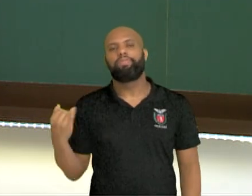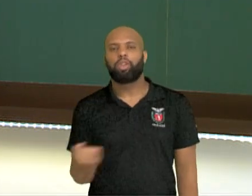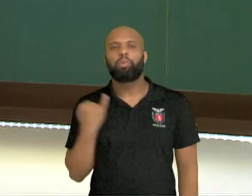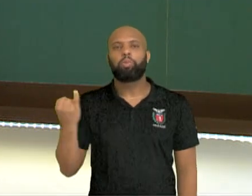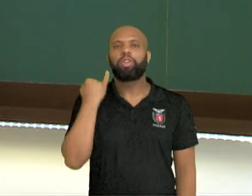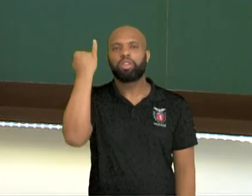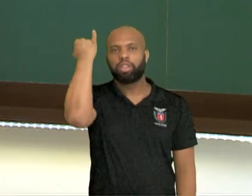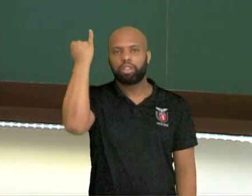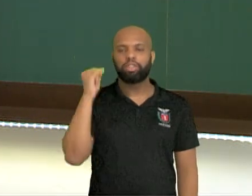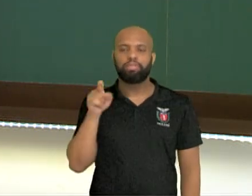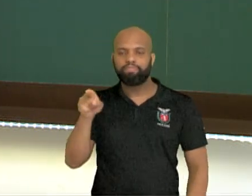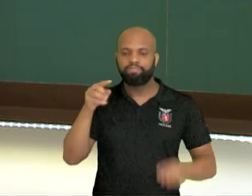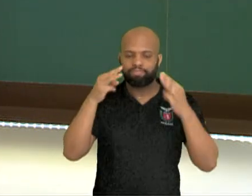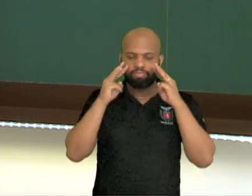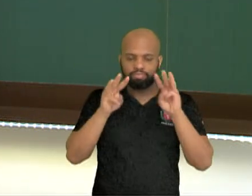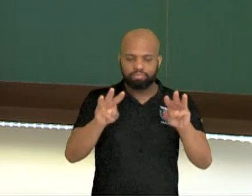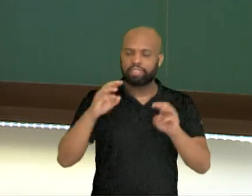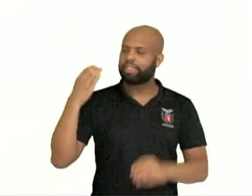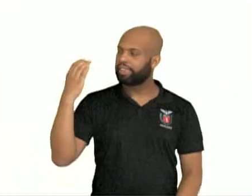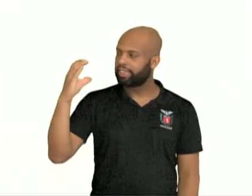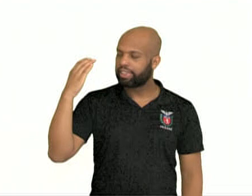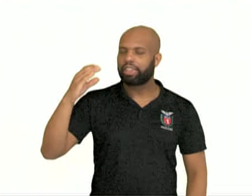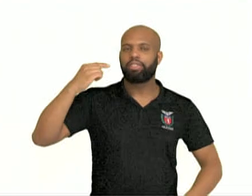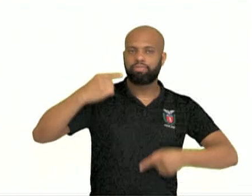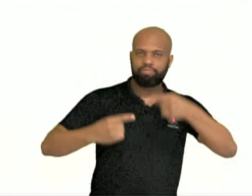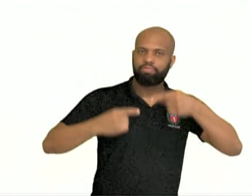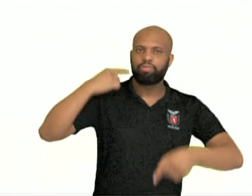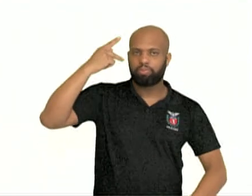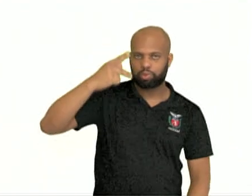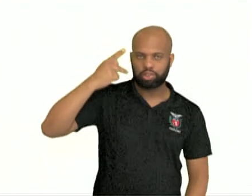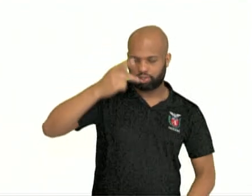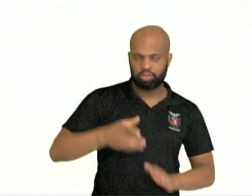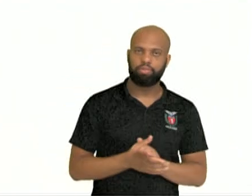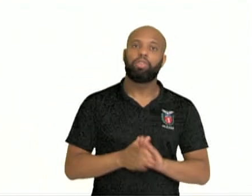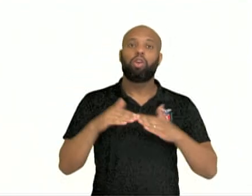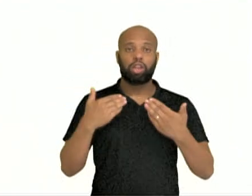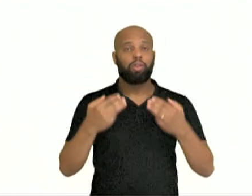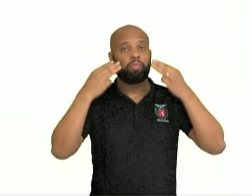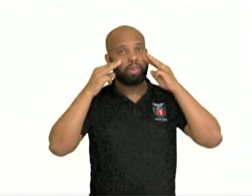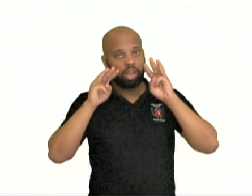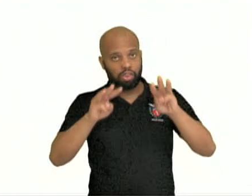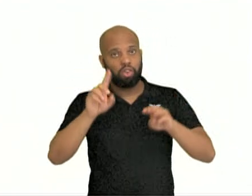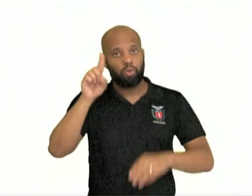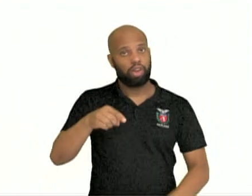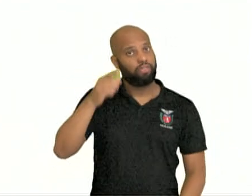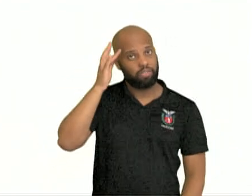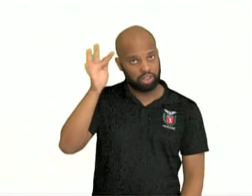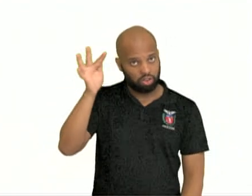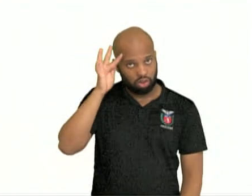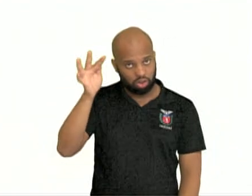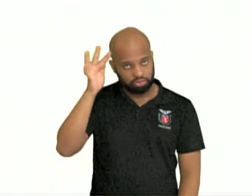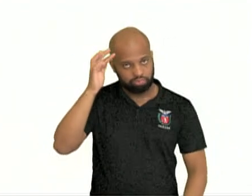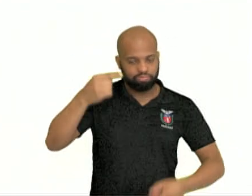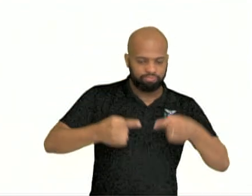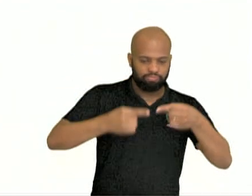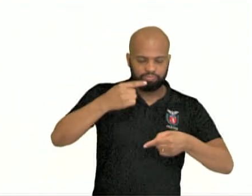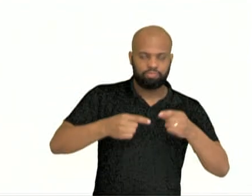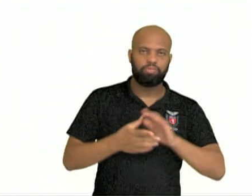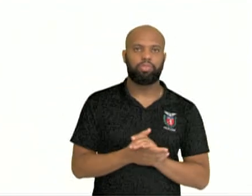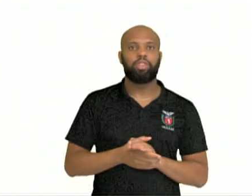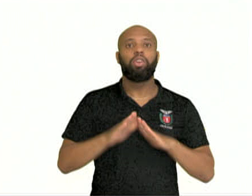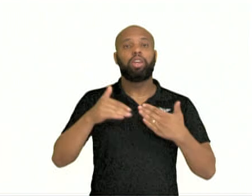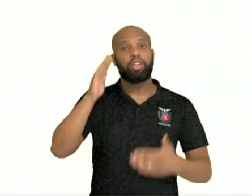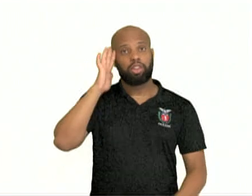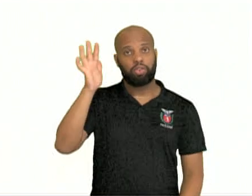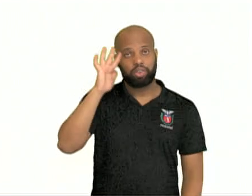de Maquiavel para a ciência política. Maquiavel é considerado um filósofo político. Em sua teoria,